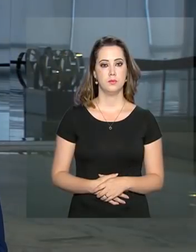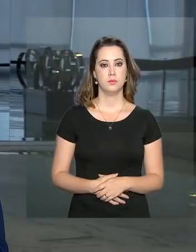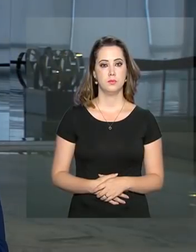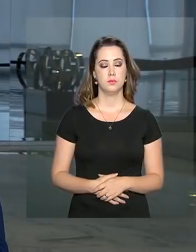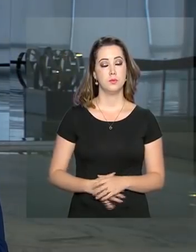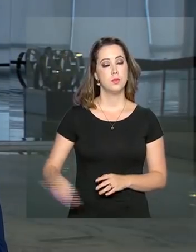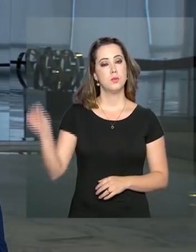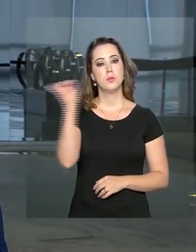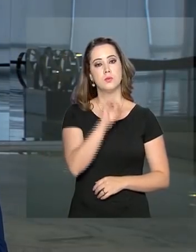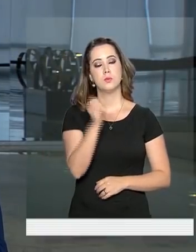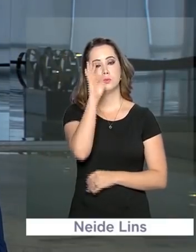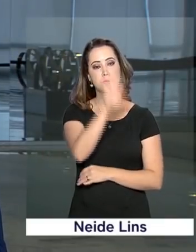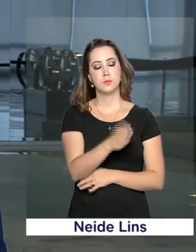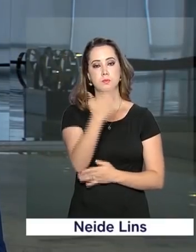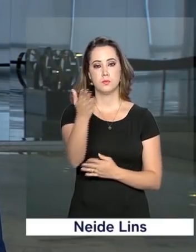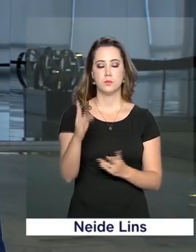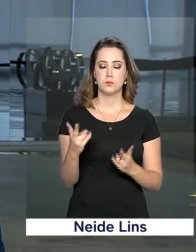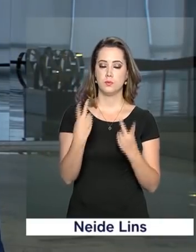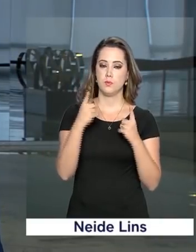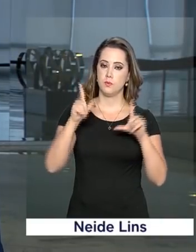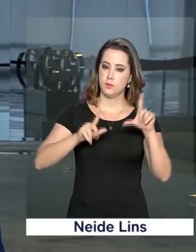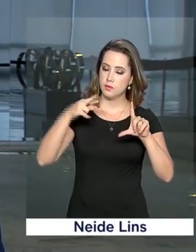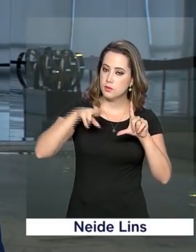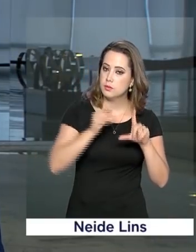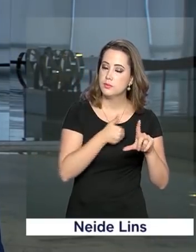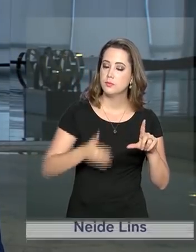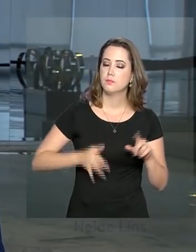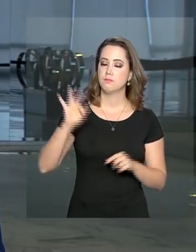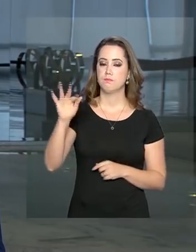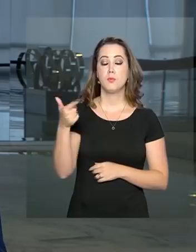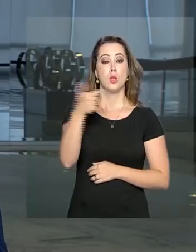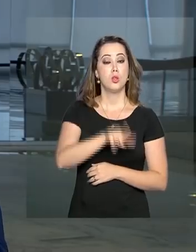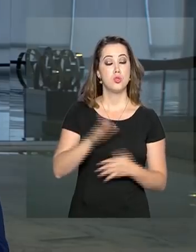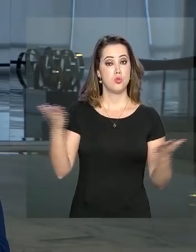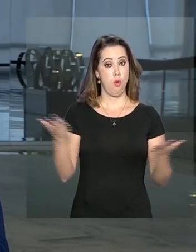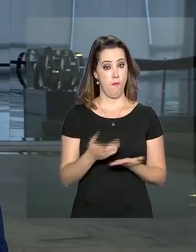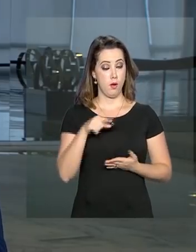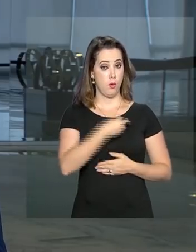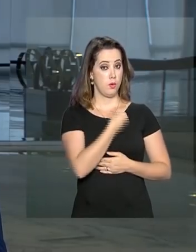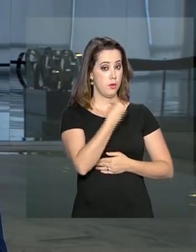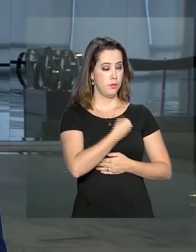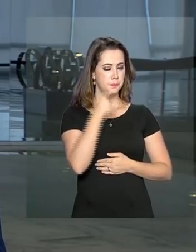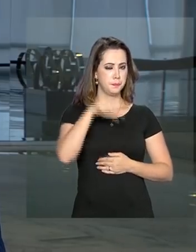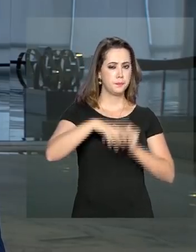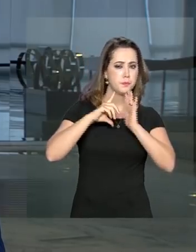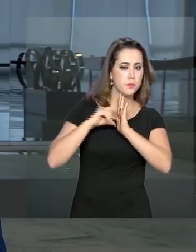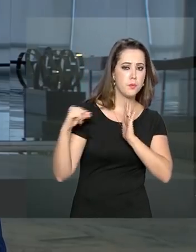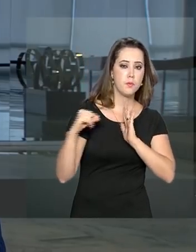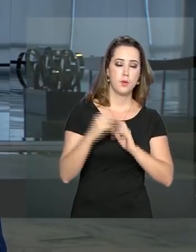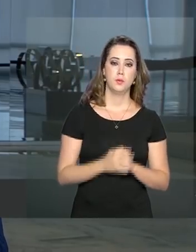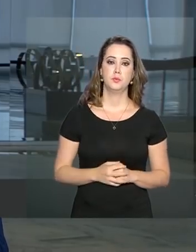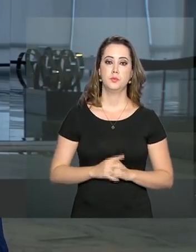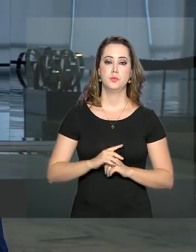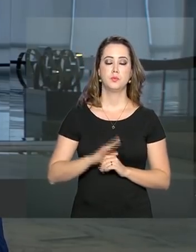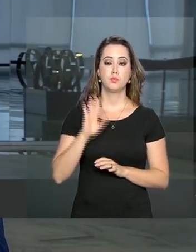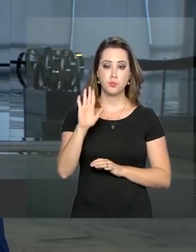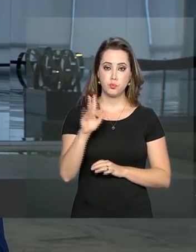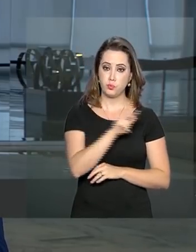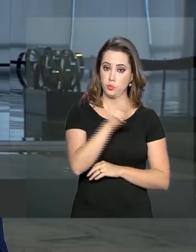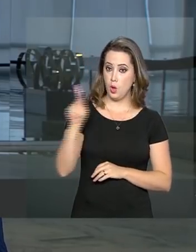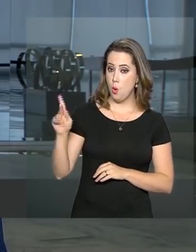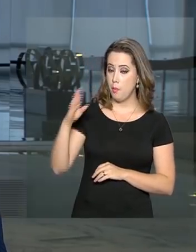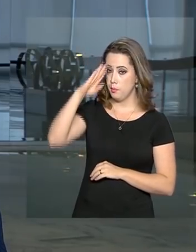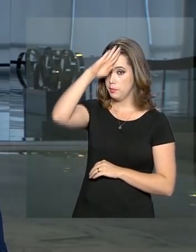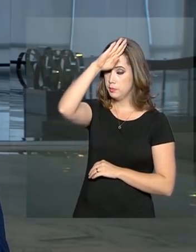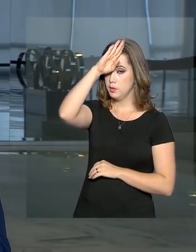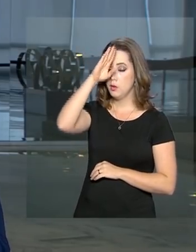Boa tarde para você que acompanha a NBR e TV do Governo Federal. Voltamos a falar ao vivo aqui do Palácio do Planalto. Há pouco, o presidente